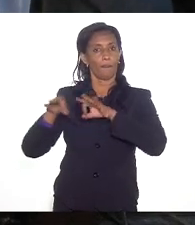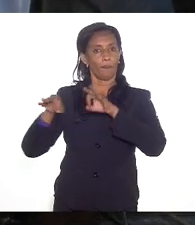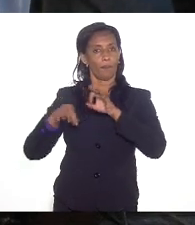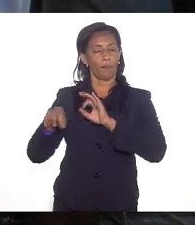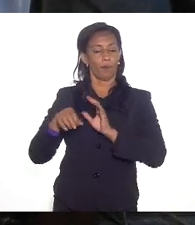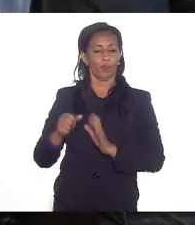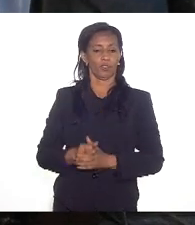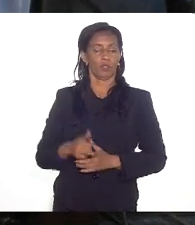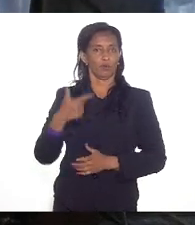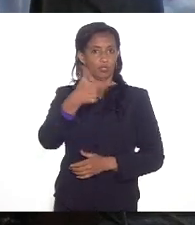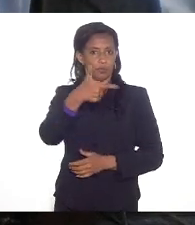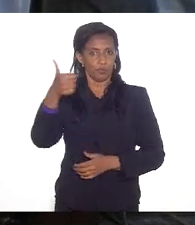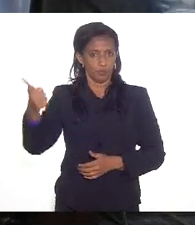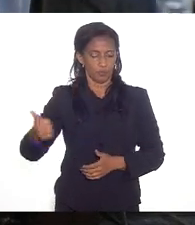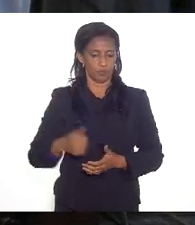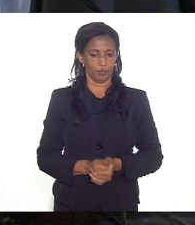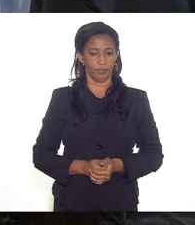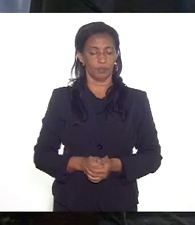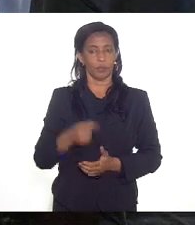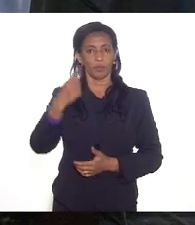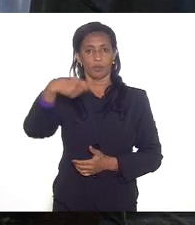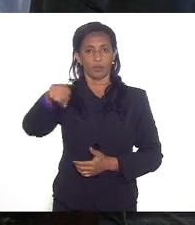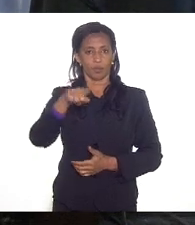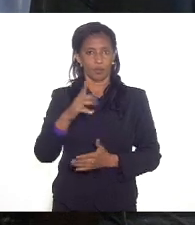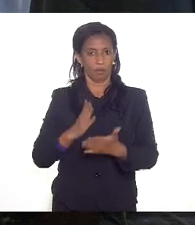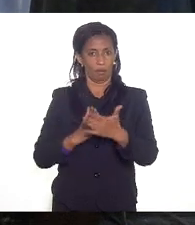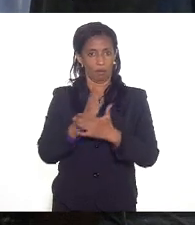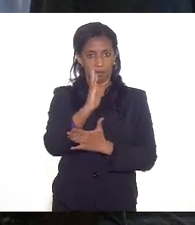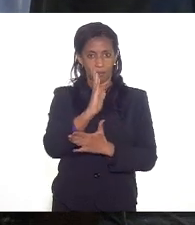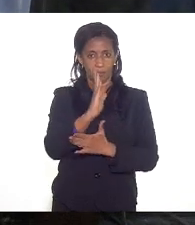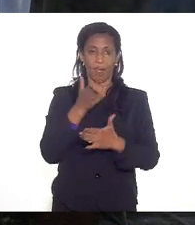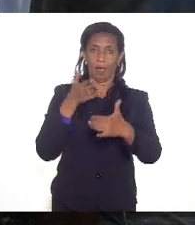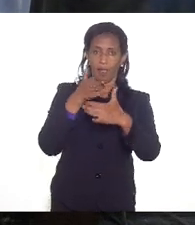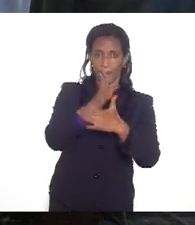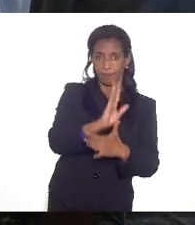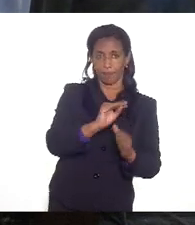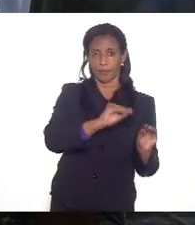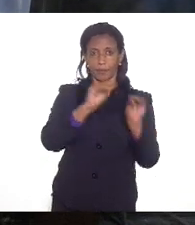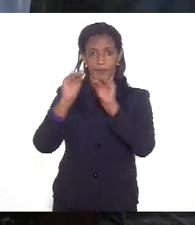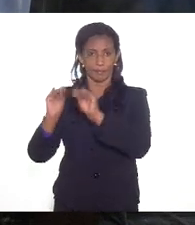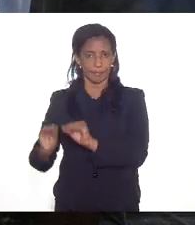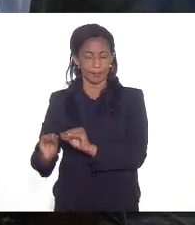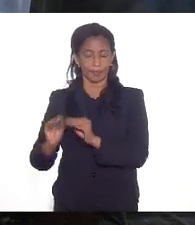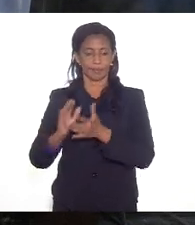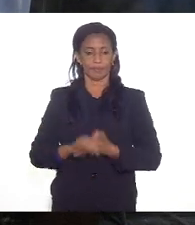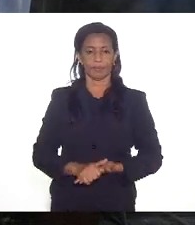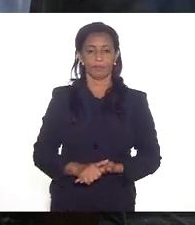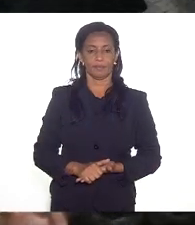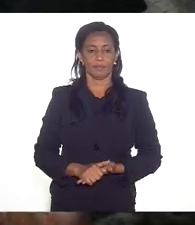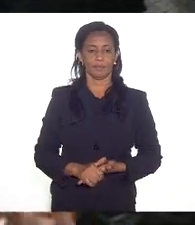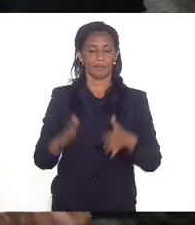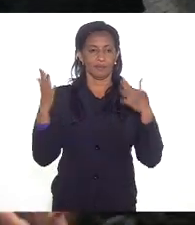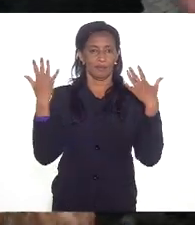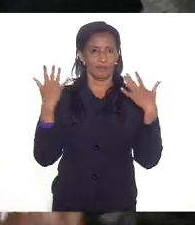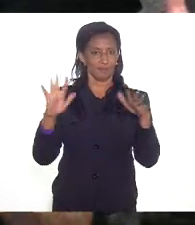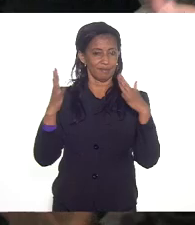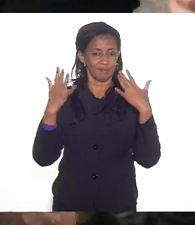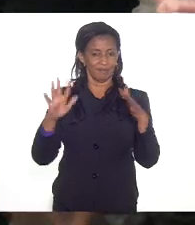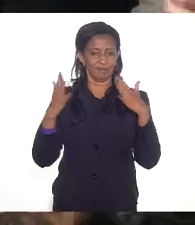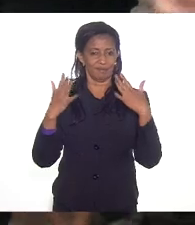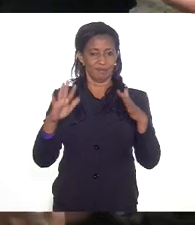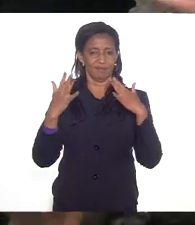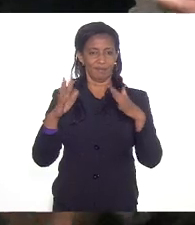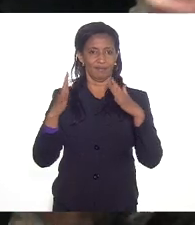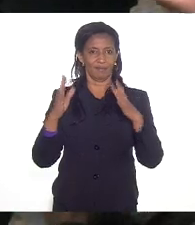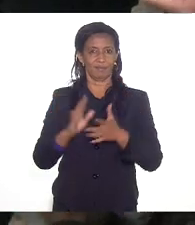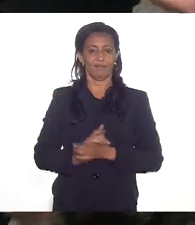624 de 21 Deus que aprovam permaneçam Como estão aprovado vai à promulgação e